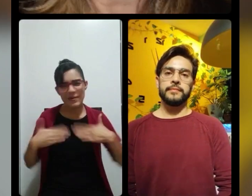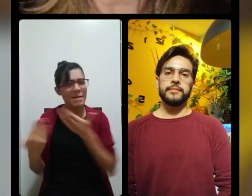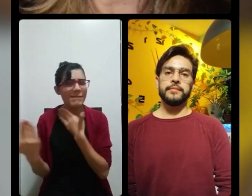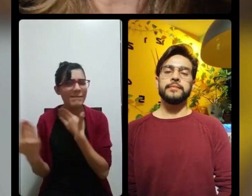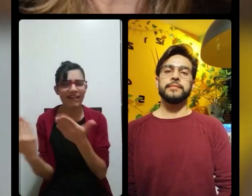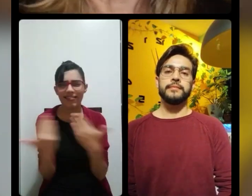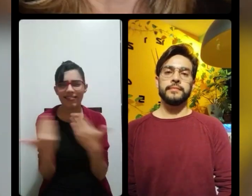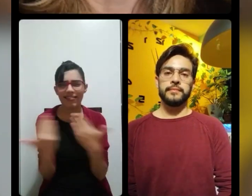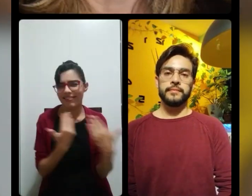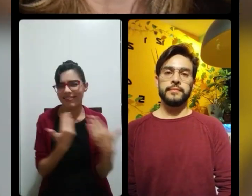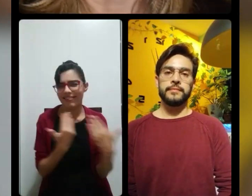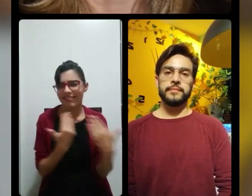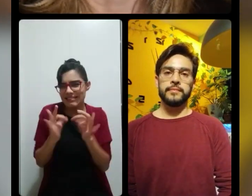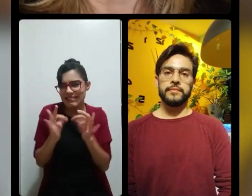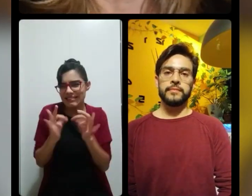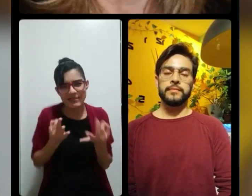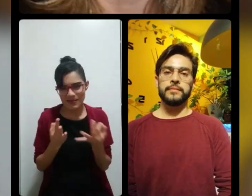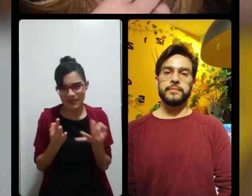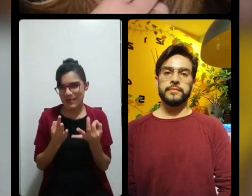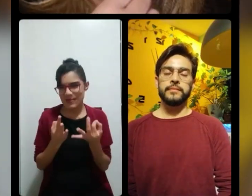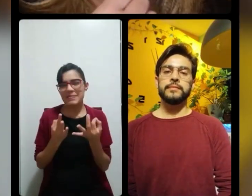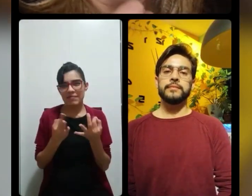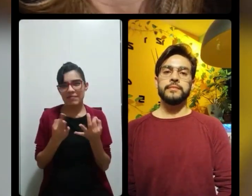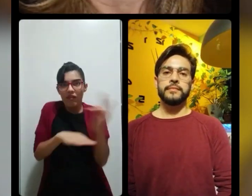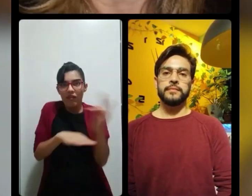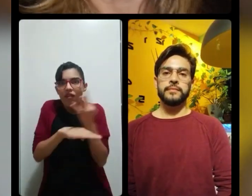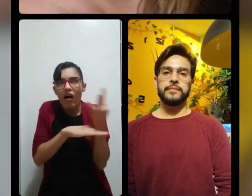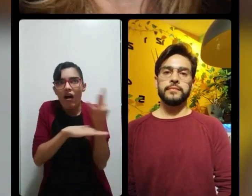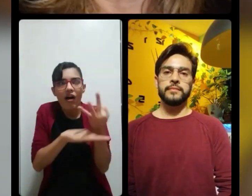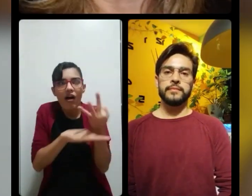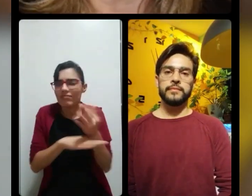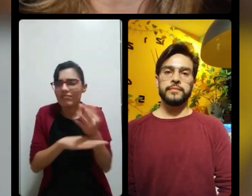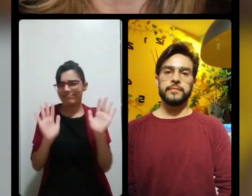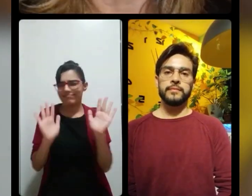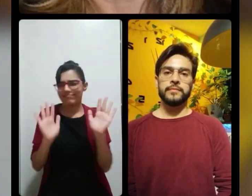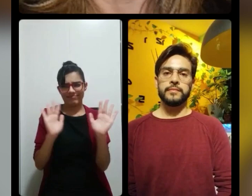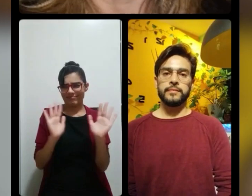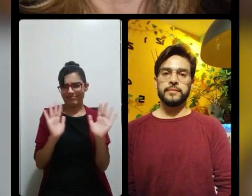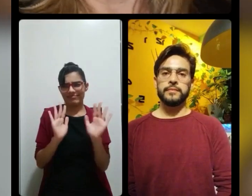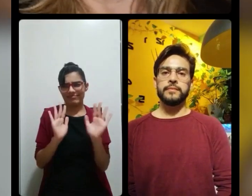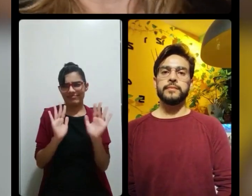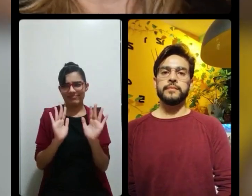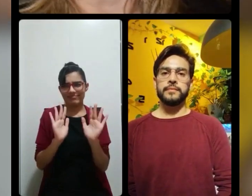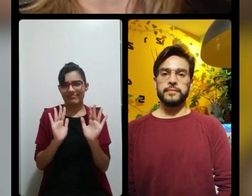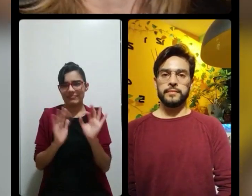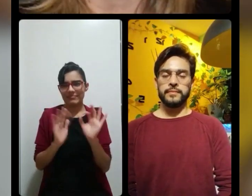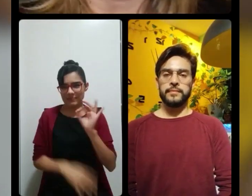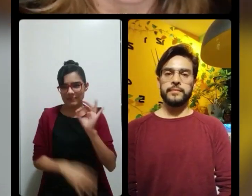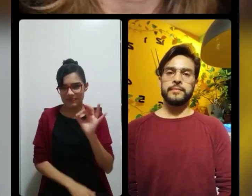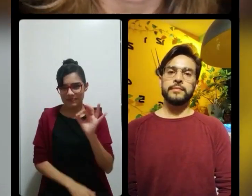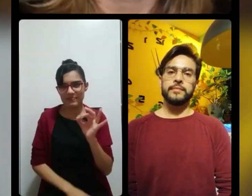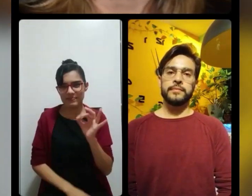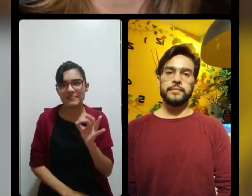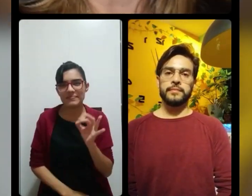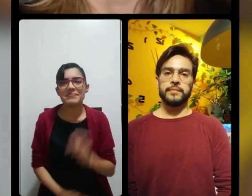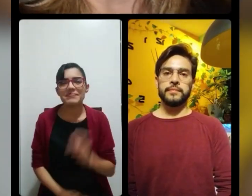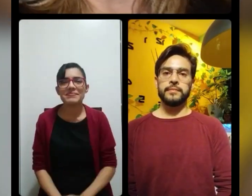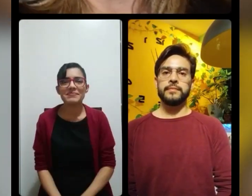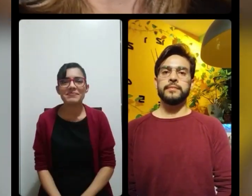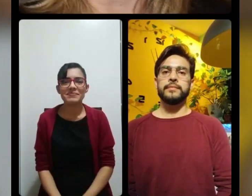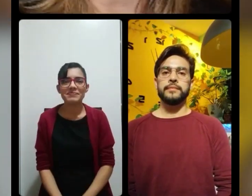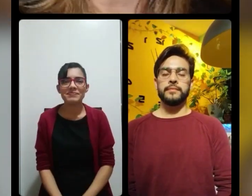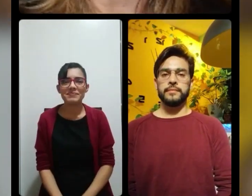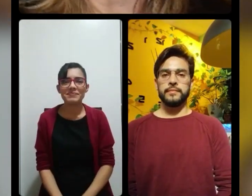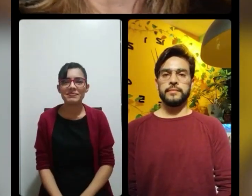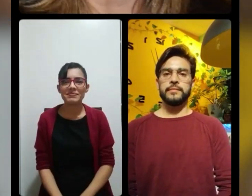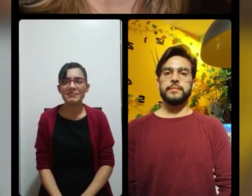coisa bem solta, realmente, sem maiores preocupações com questões mais